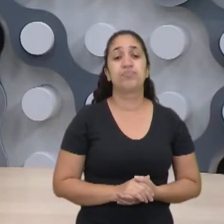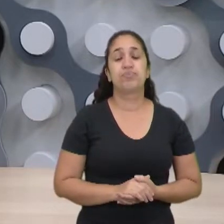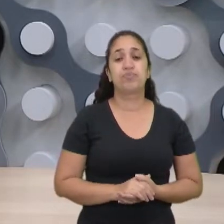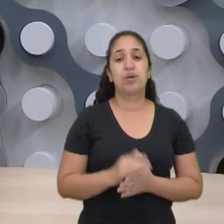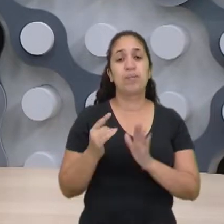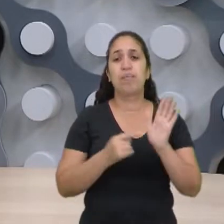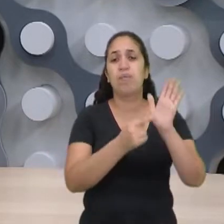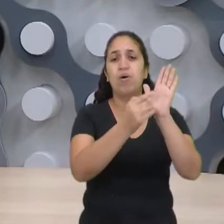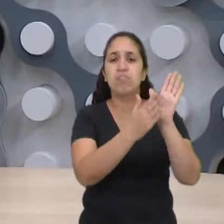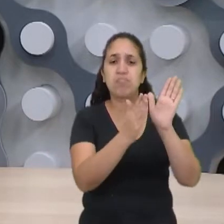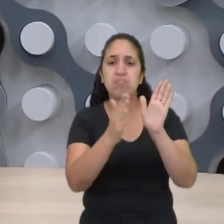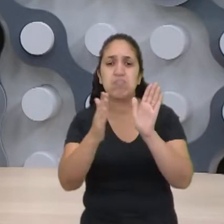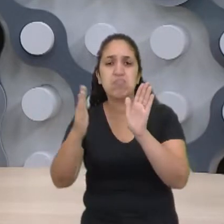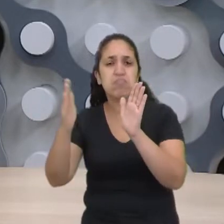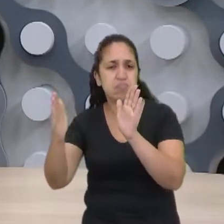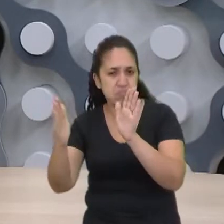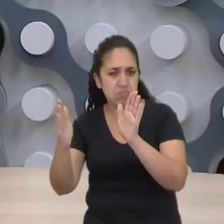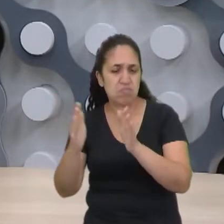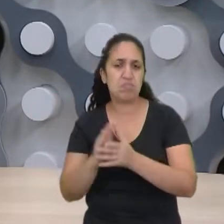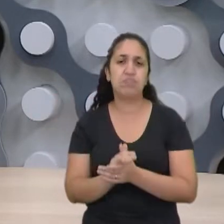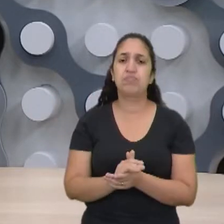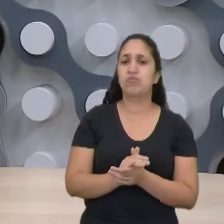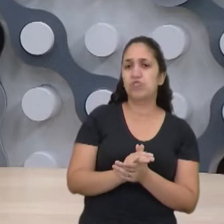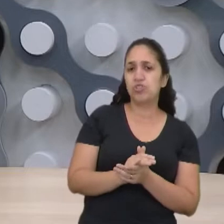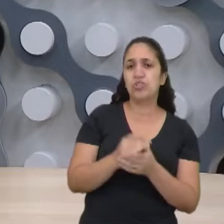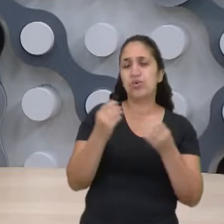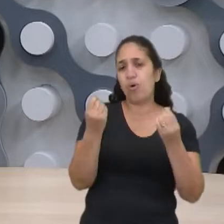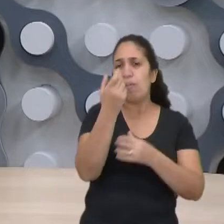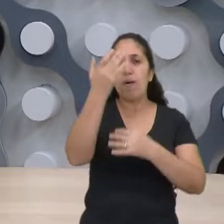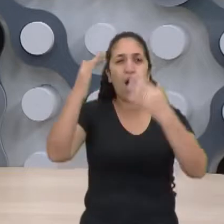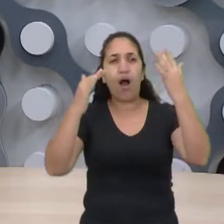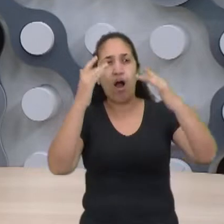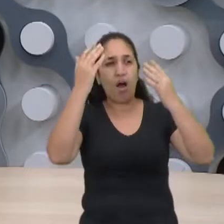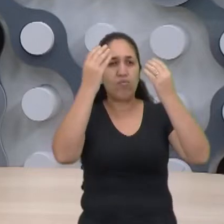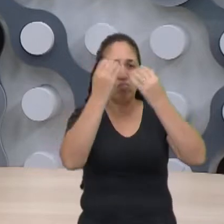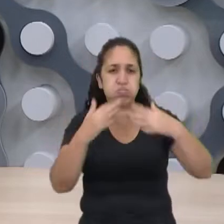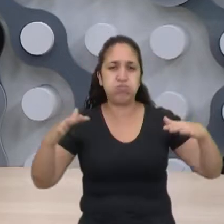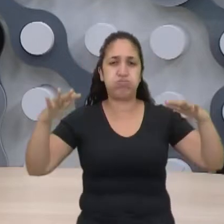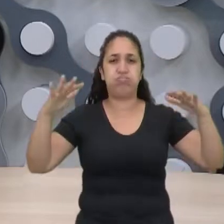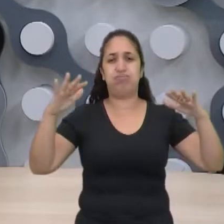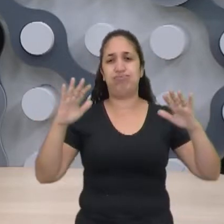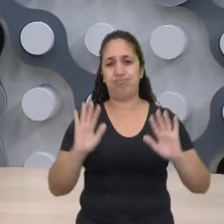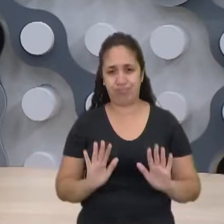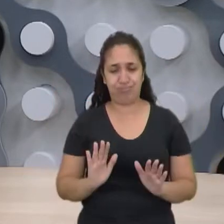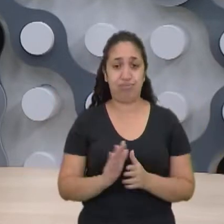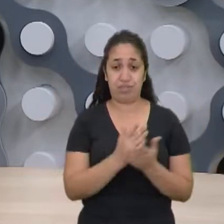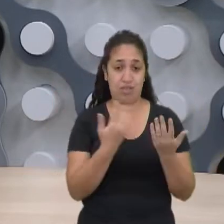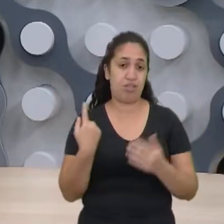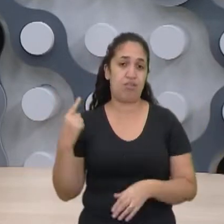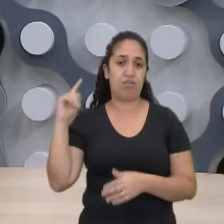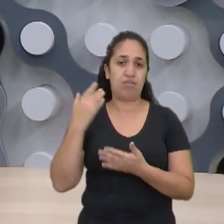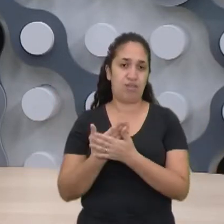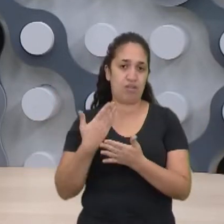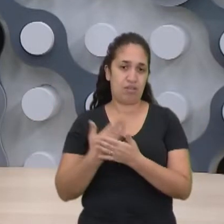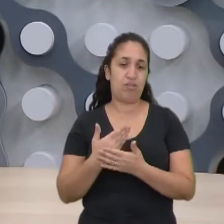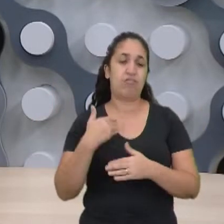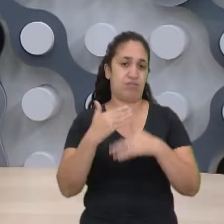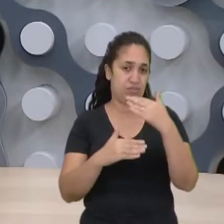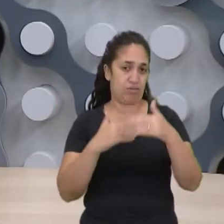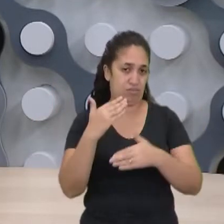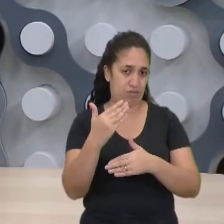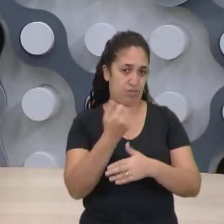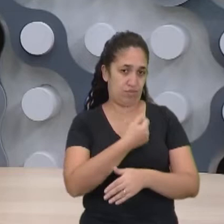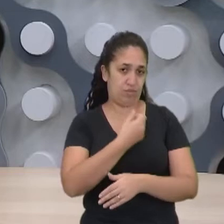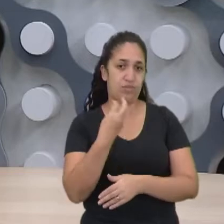mostrando agora, né, as partes aí dos desastres naturais, que é o que a gente vai ver nesta última aula aí do